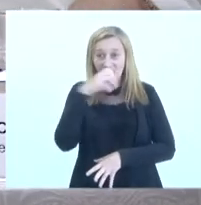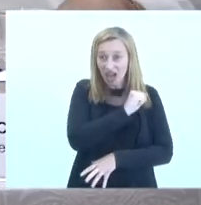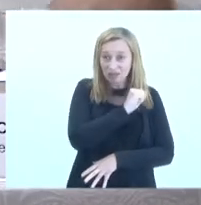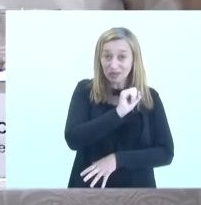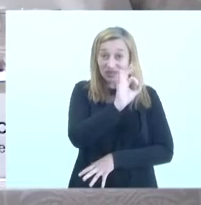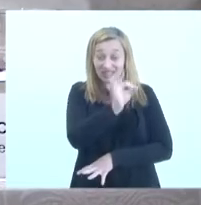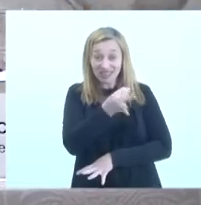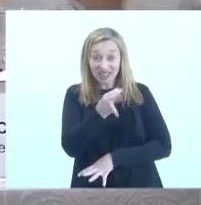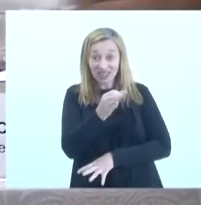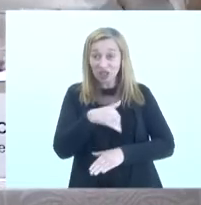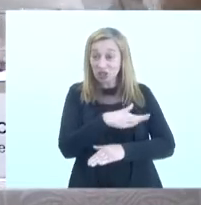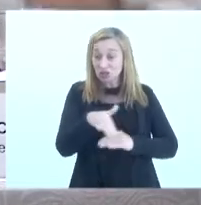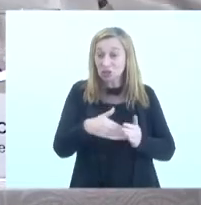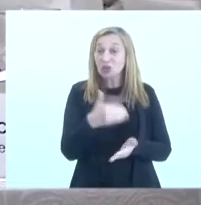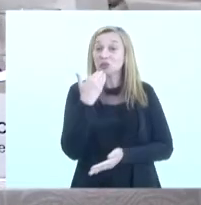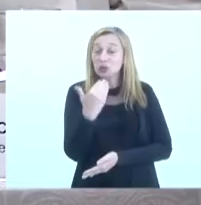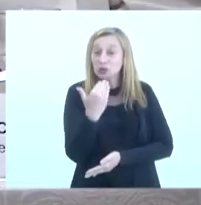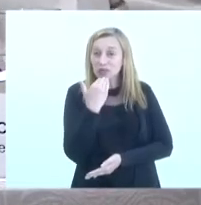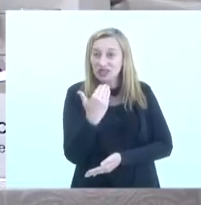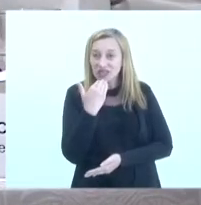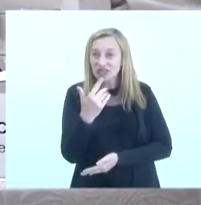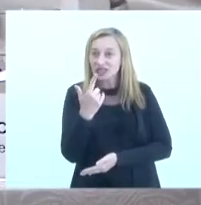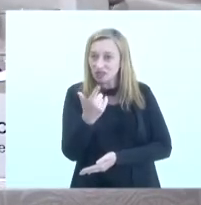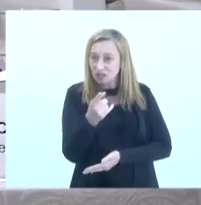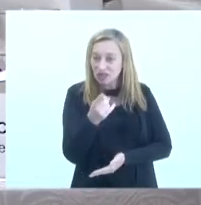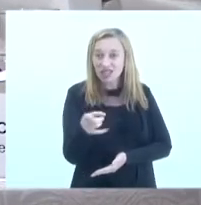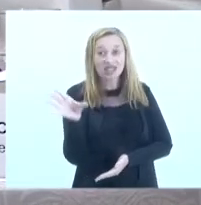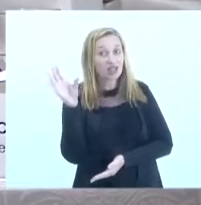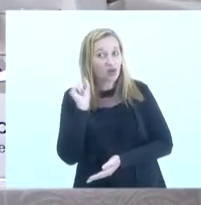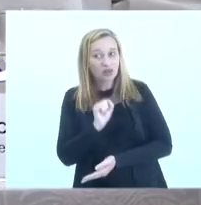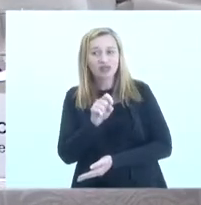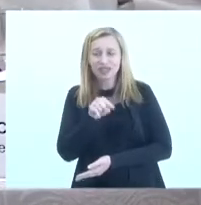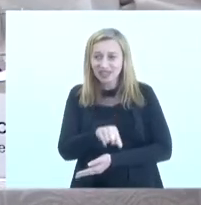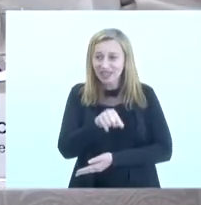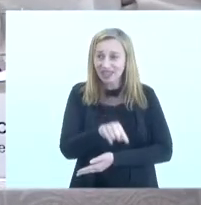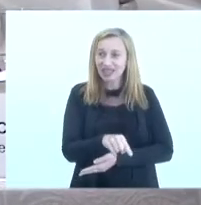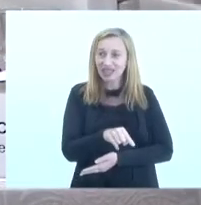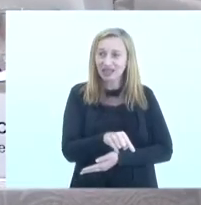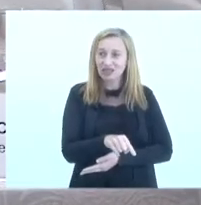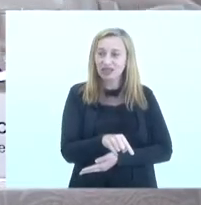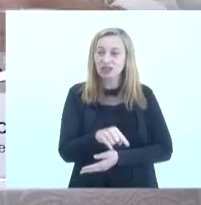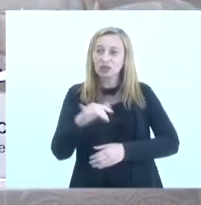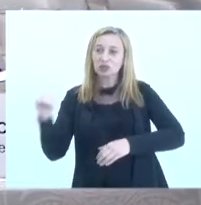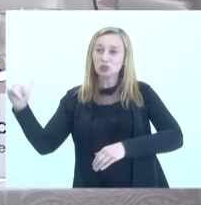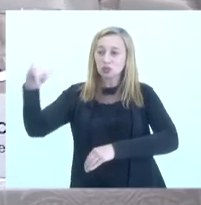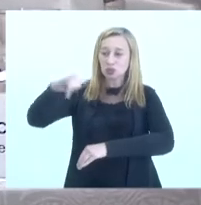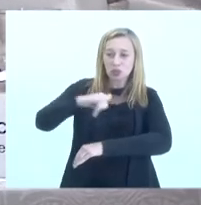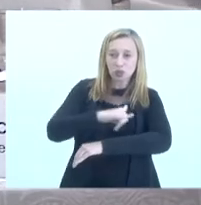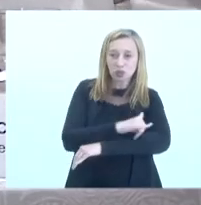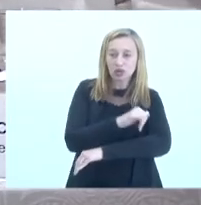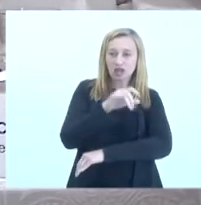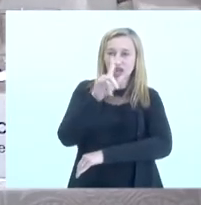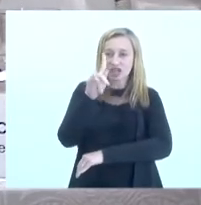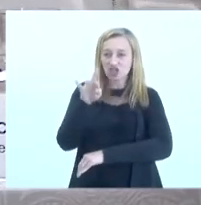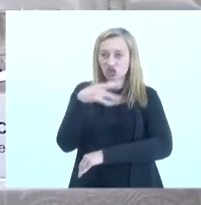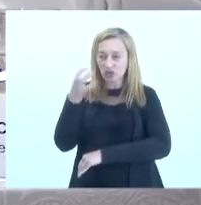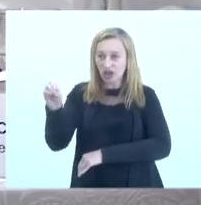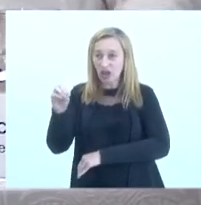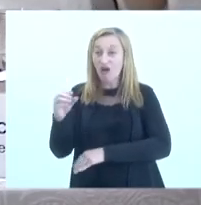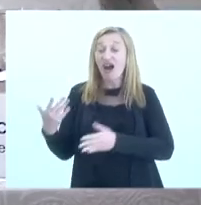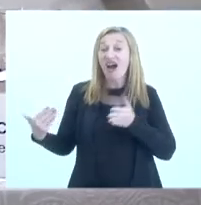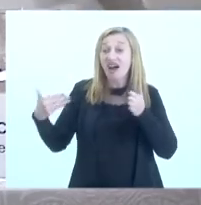que todos os pedidos que você está ouvindo aqui, do aeroporto regional